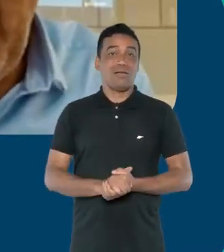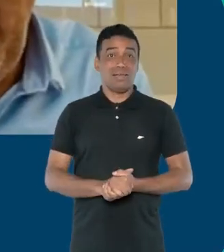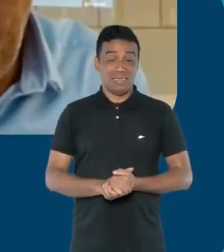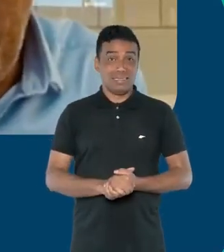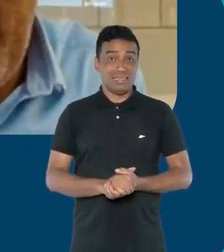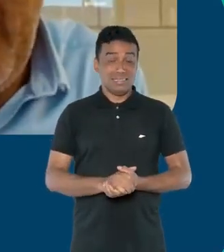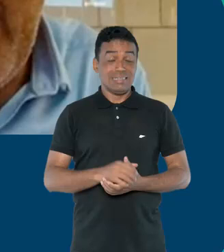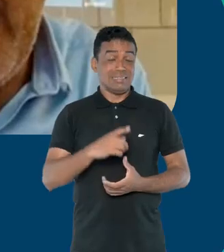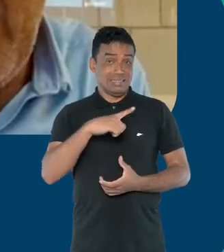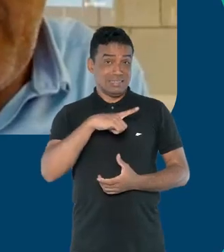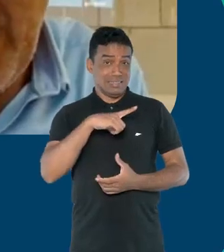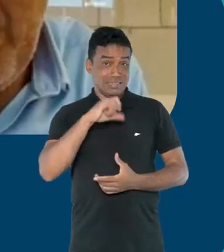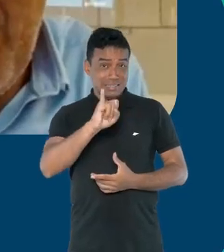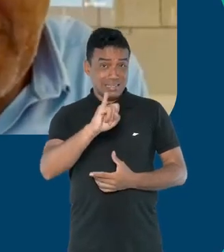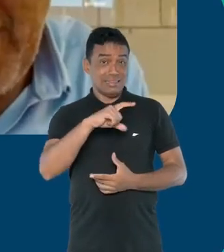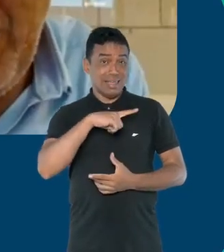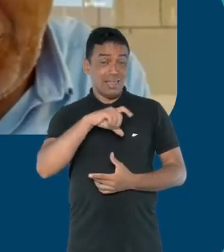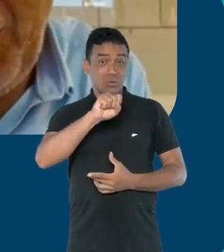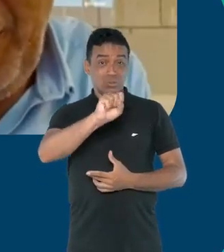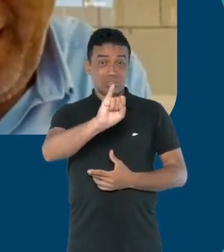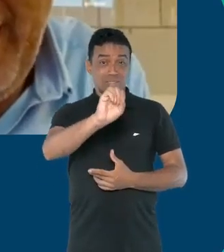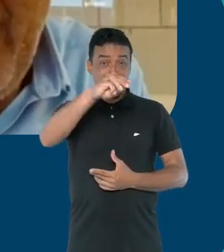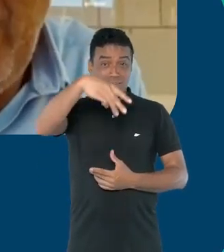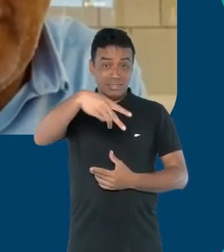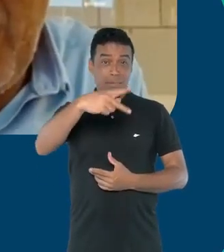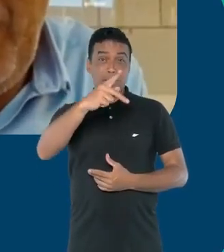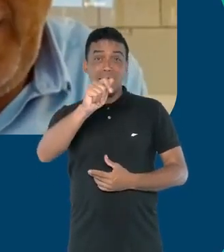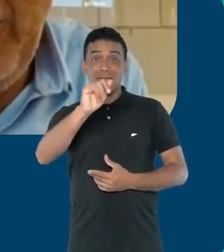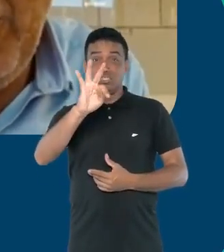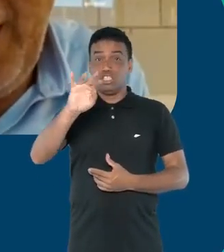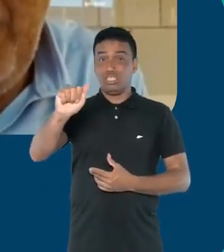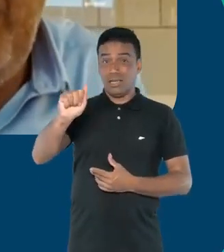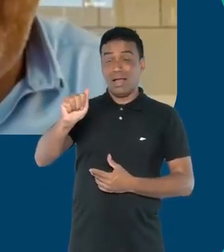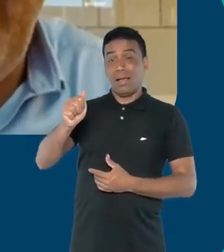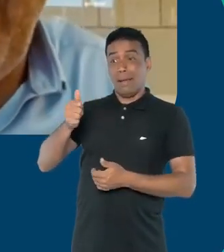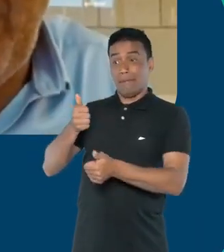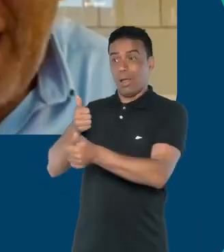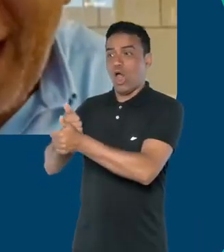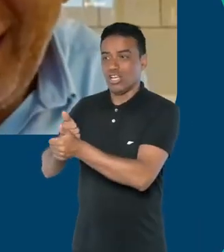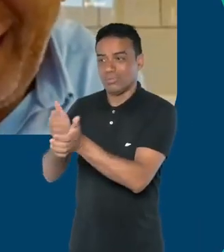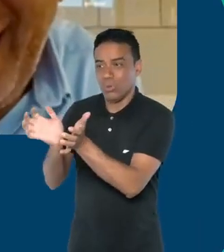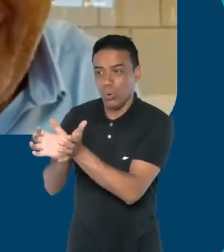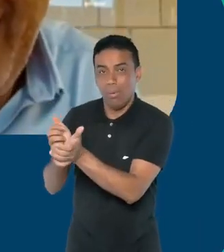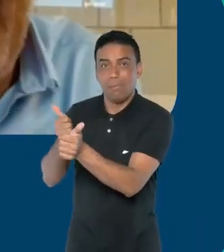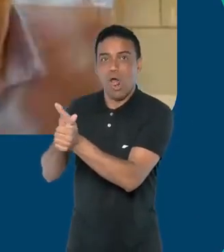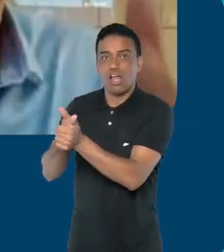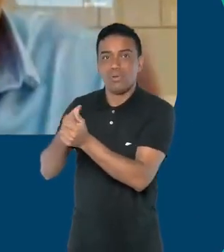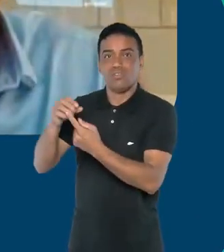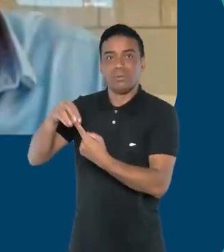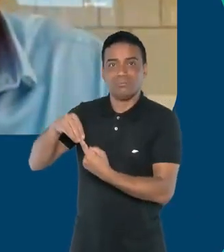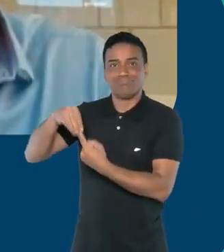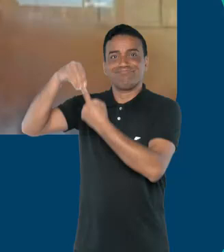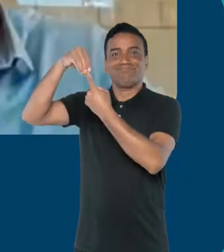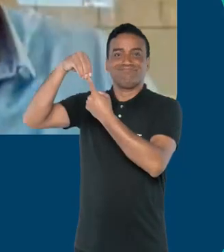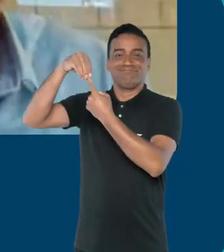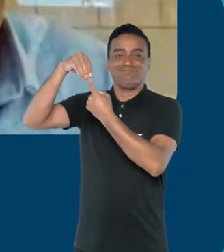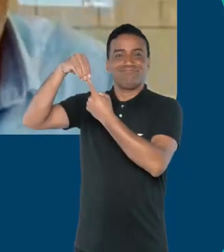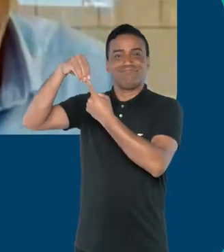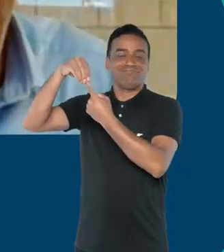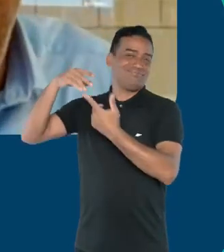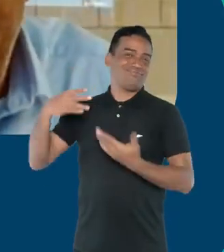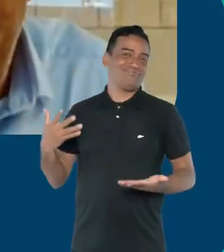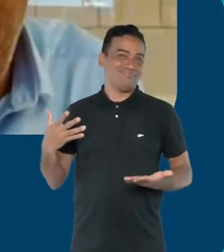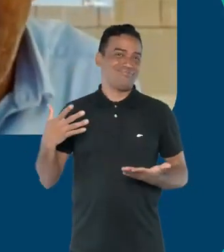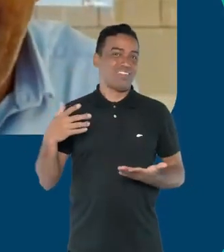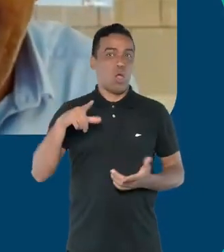tenho simpatia por aqueles que estão mais próximos de mim, eu naturalmente vou sempre privilegiar, né? Se a gente pensar em